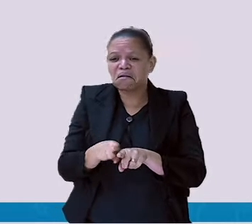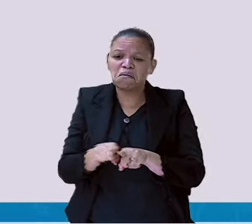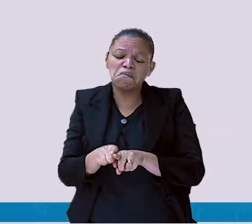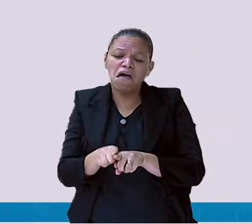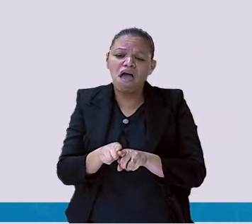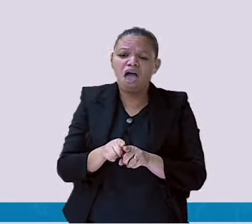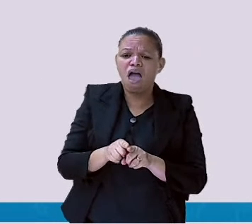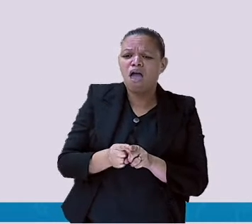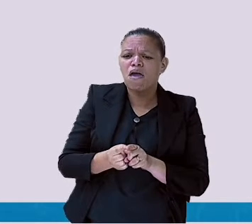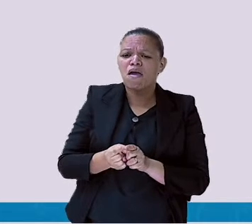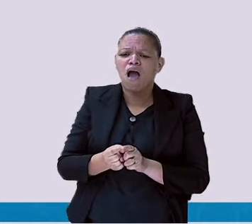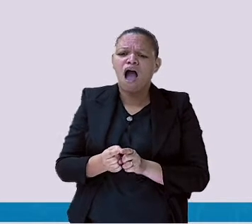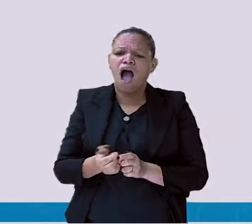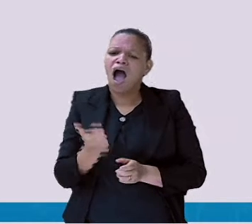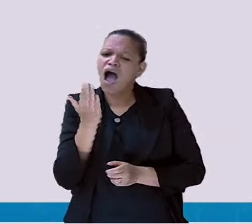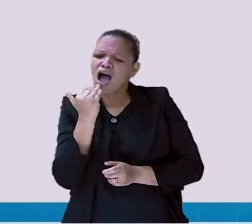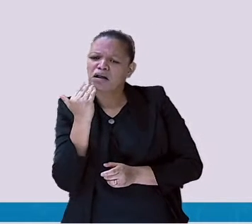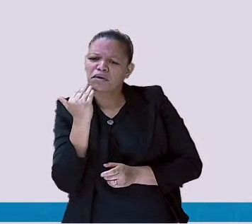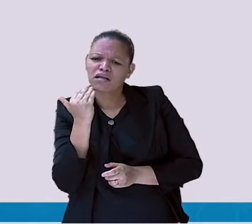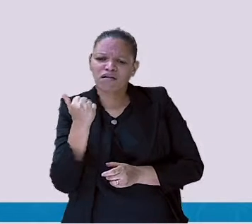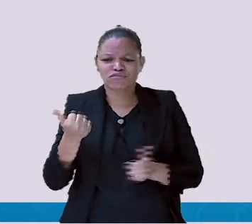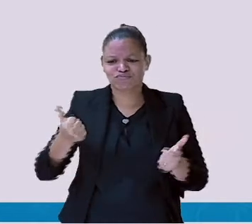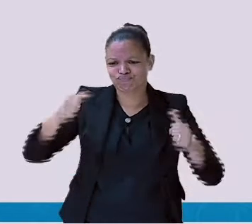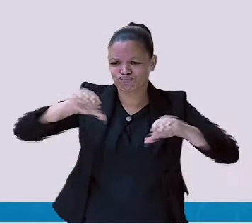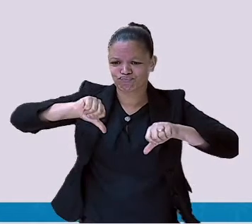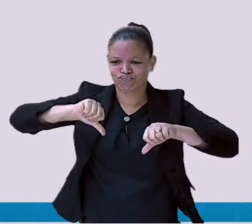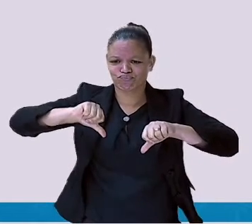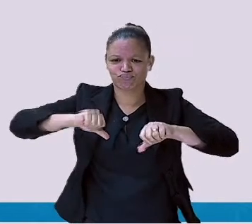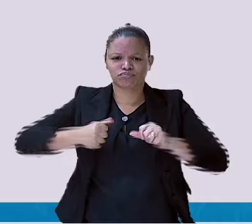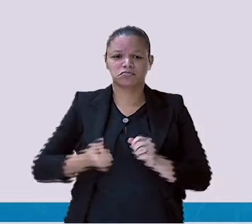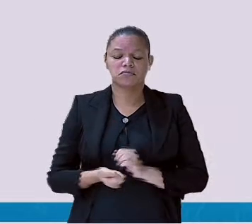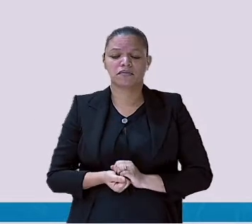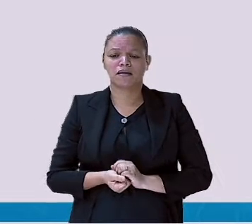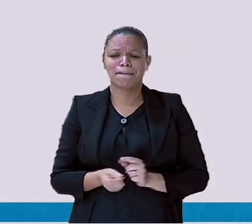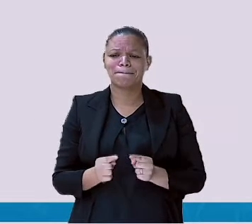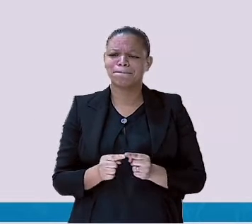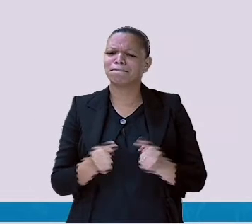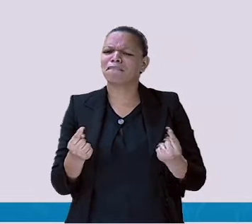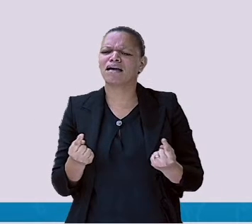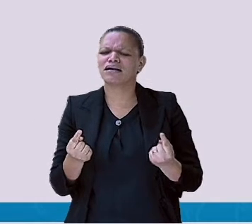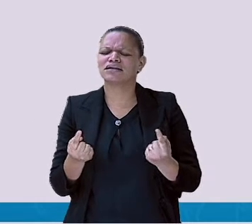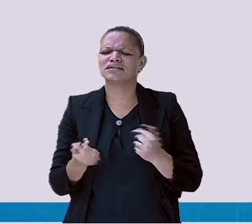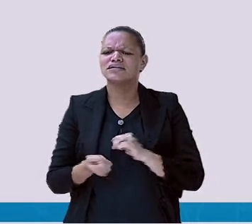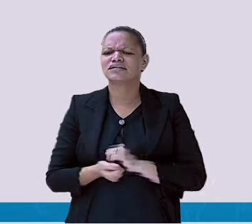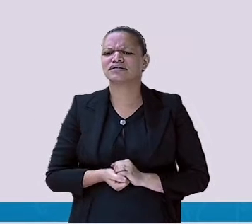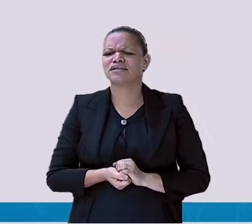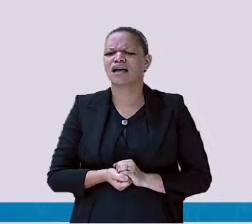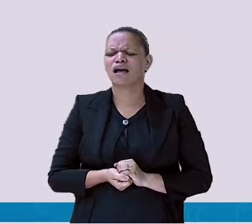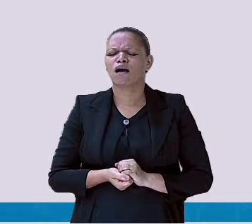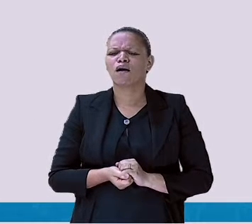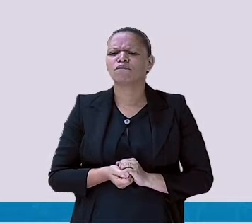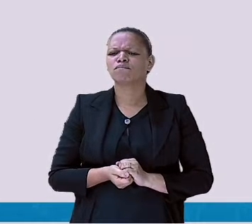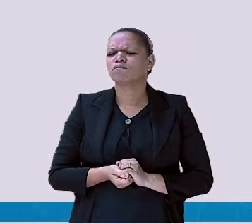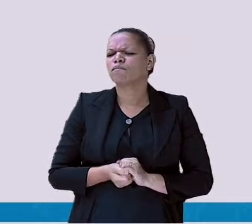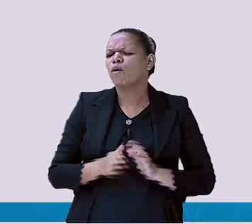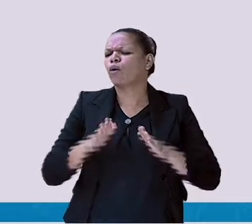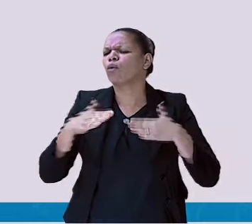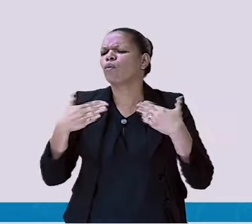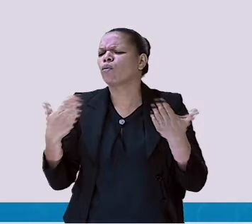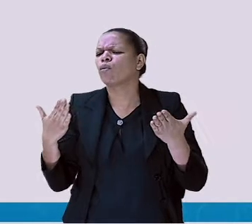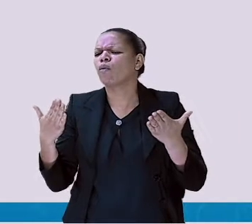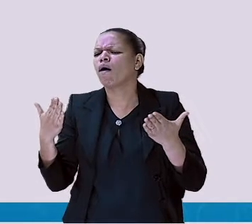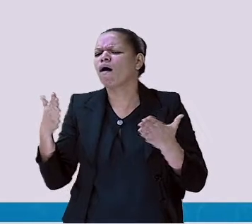E quais são as consequências, né, da obesidade? Então nós temos